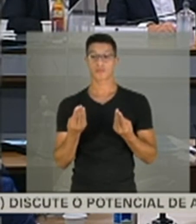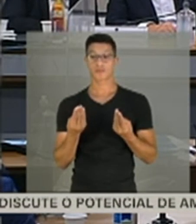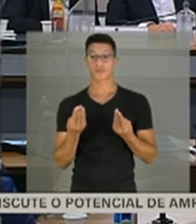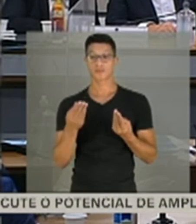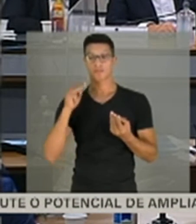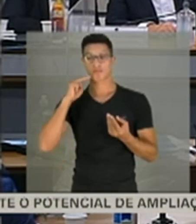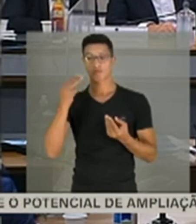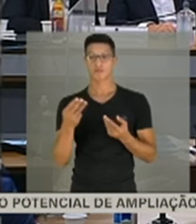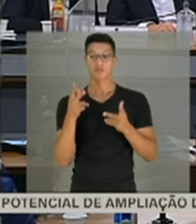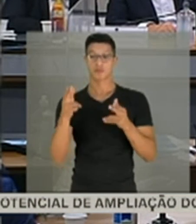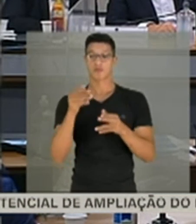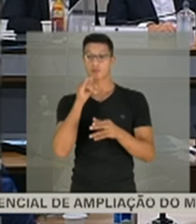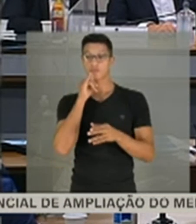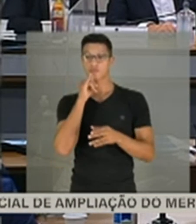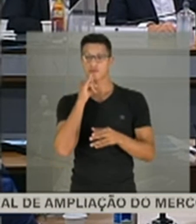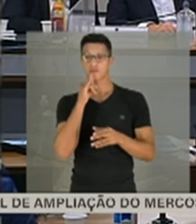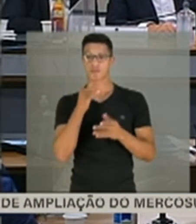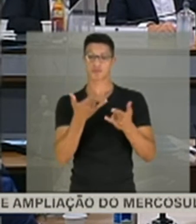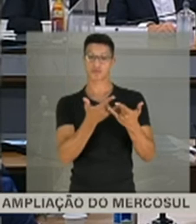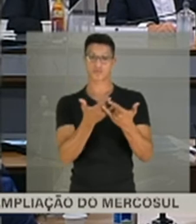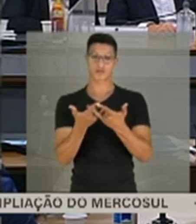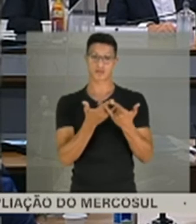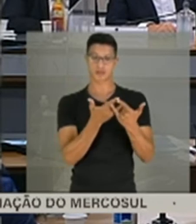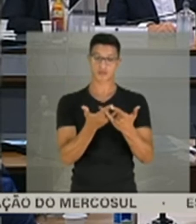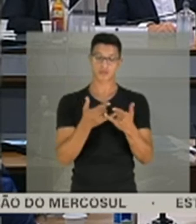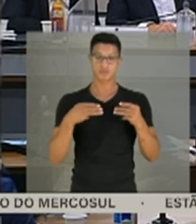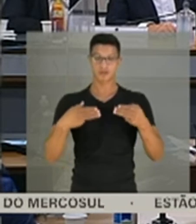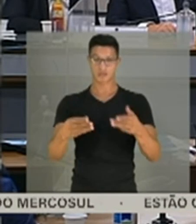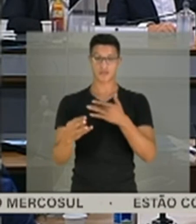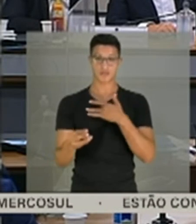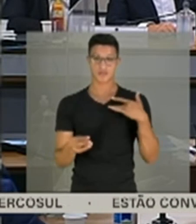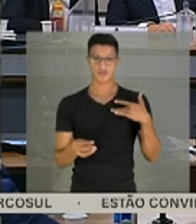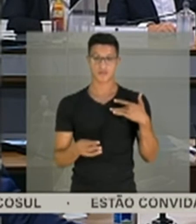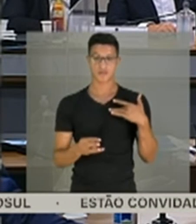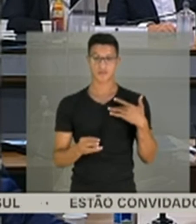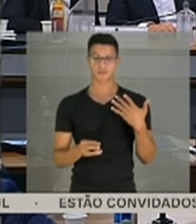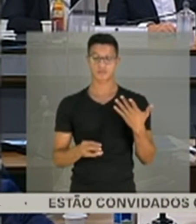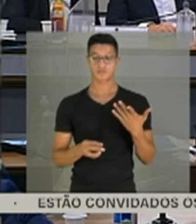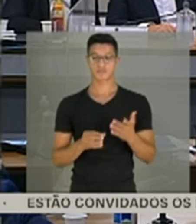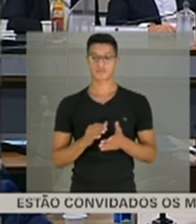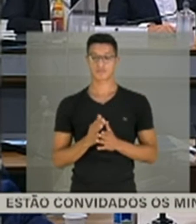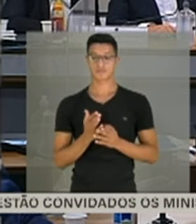De milhões, como por exemplo, dos preservativos com o Ministério da Saúde.